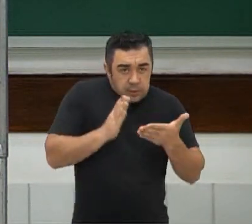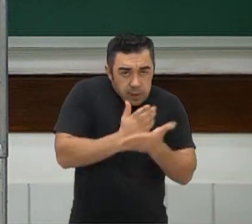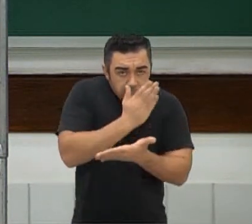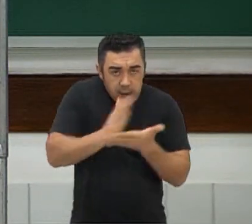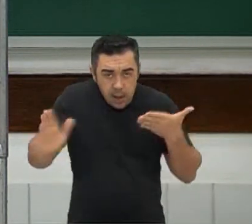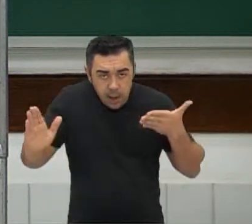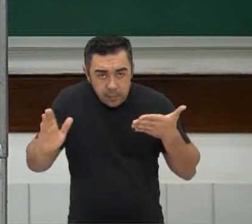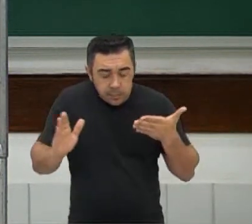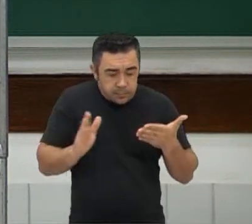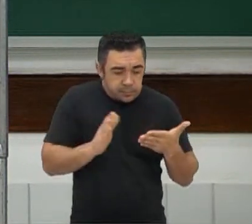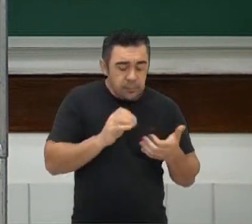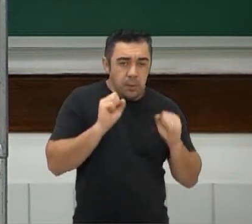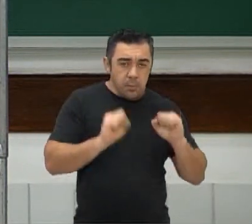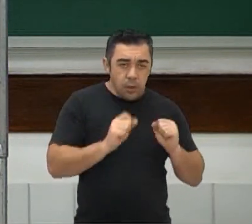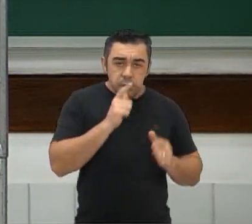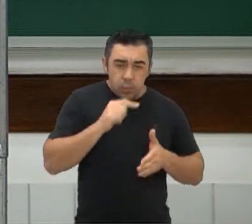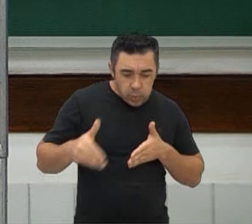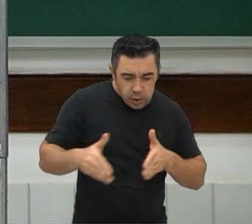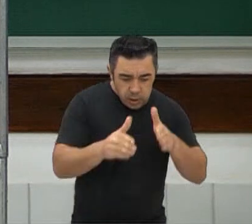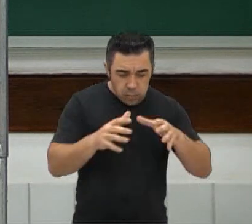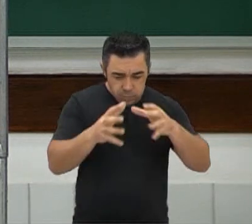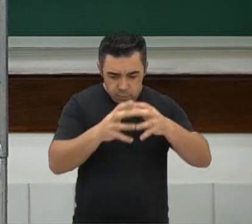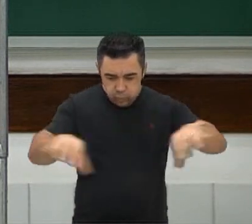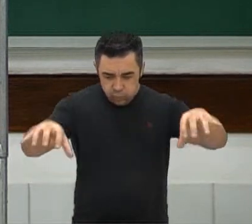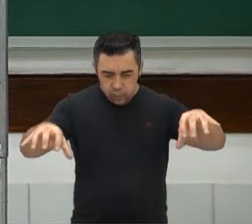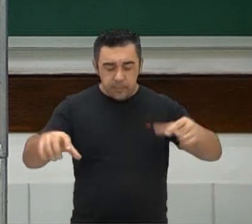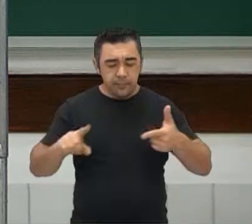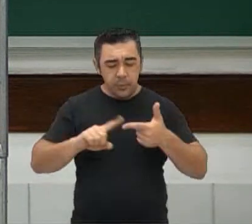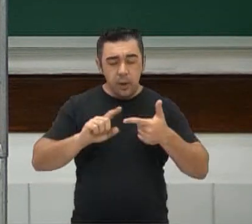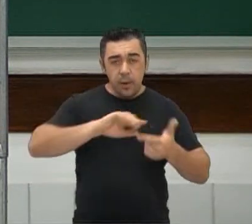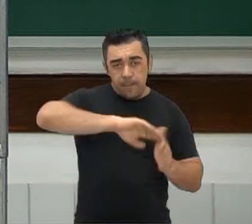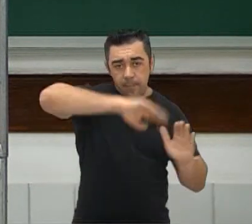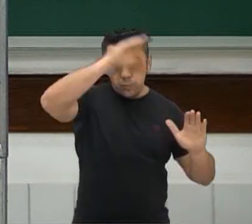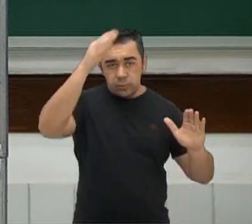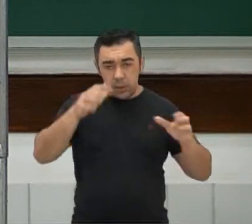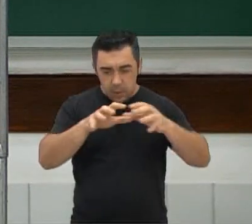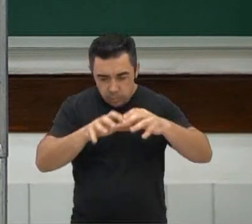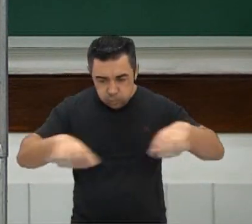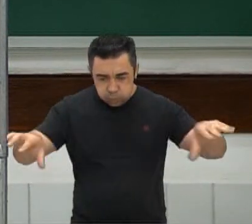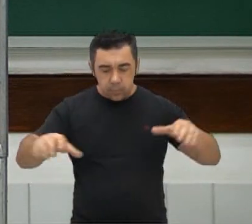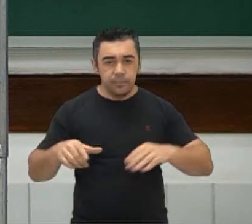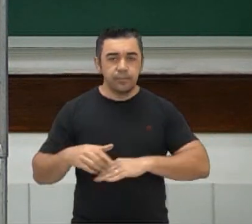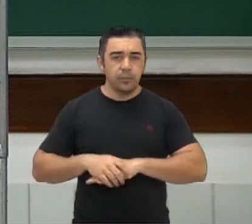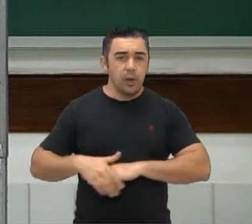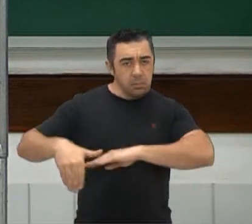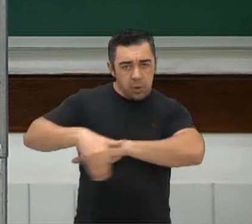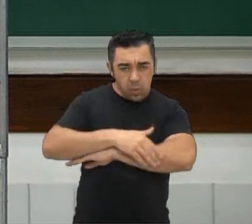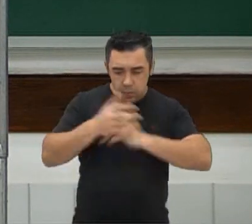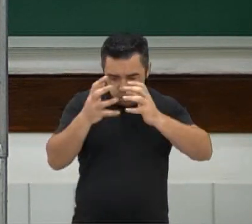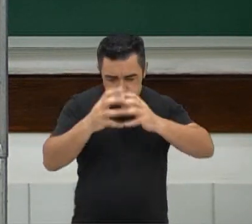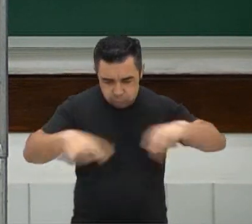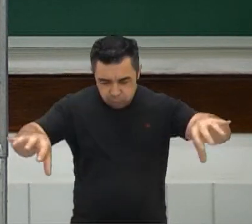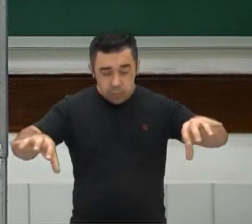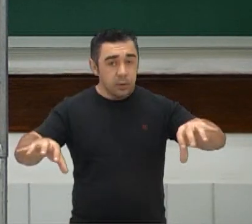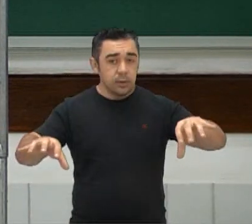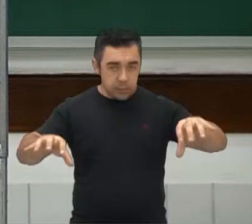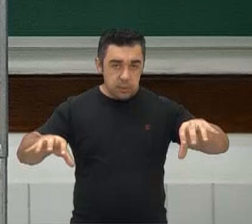que pode ser uma montanha, um rio, uma estrada, enfim. Isolou duas populações com uma barreira geográfica no meio,